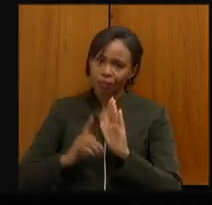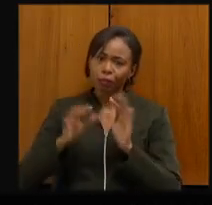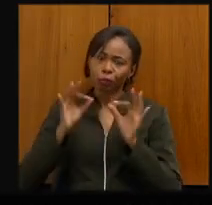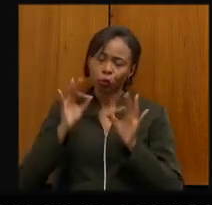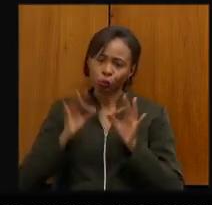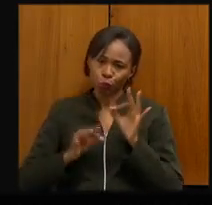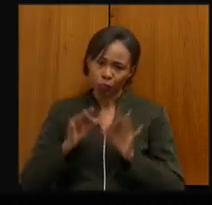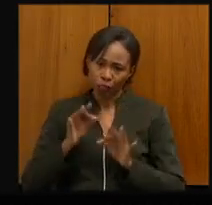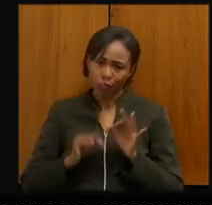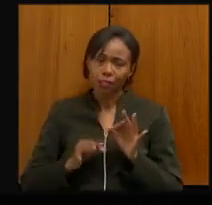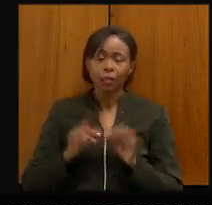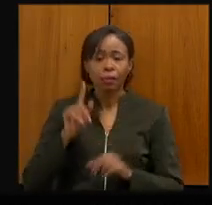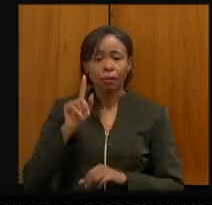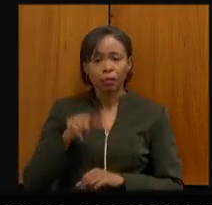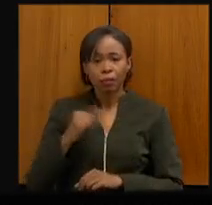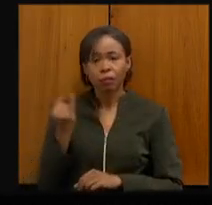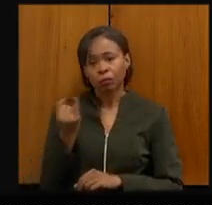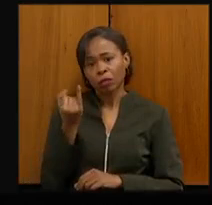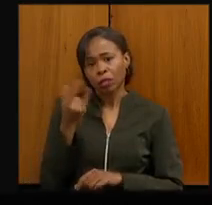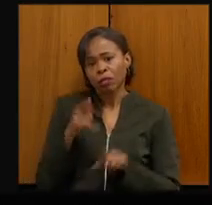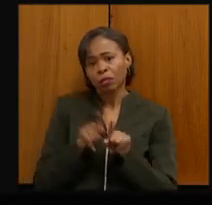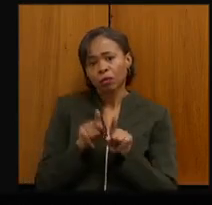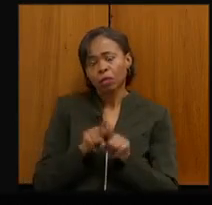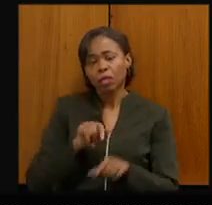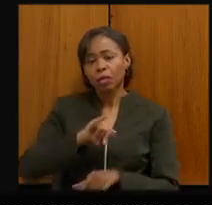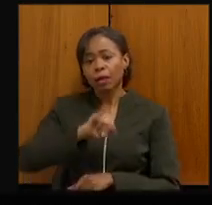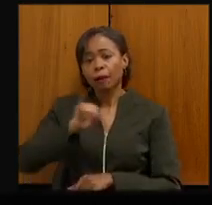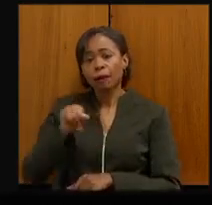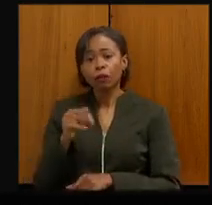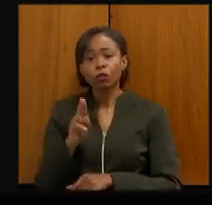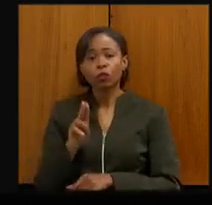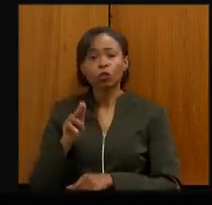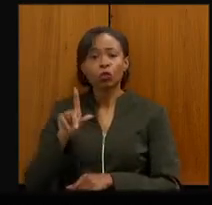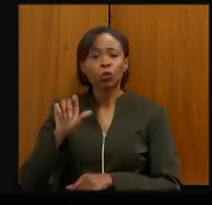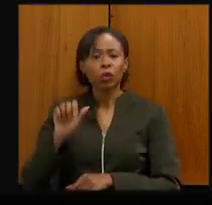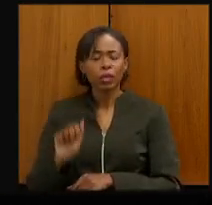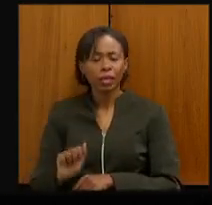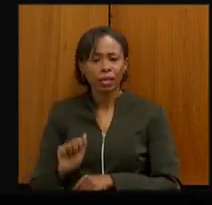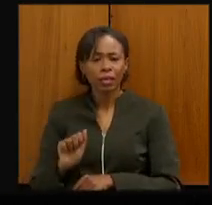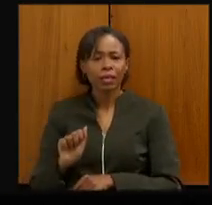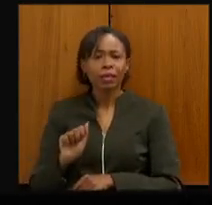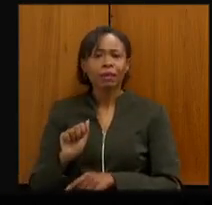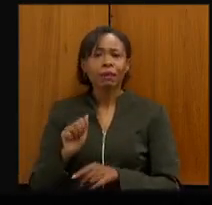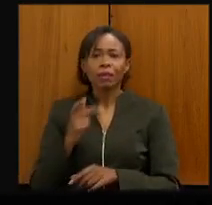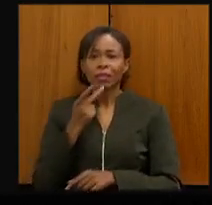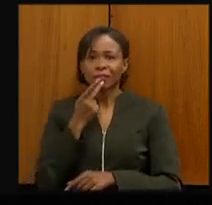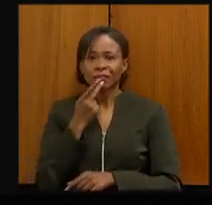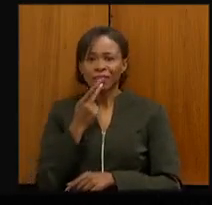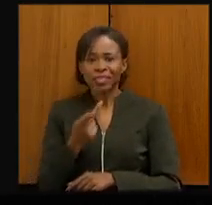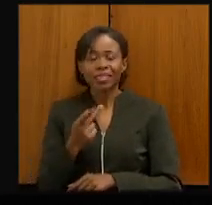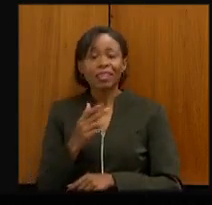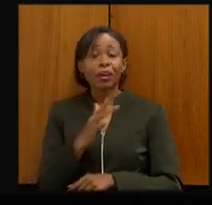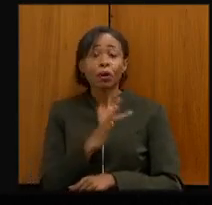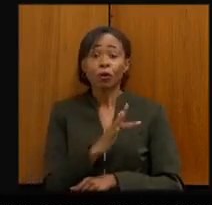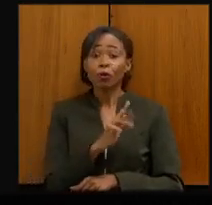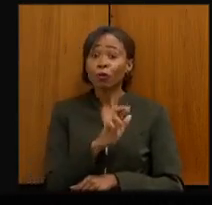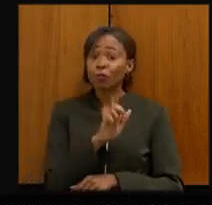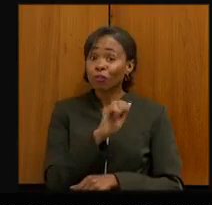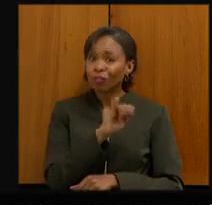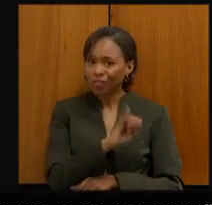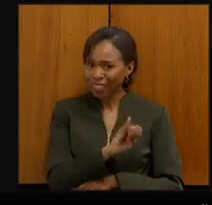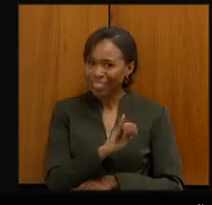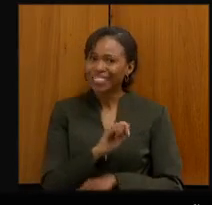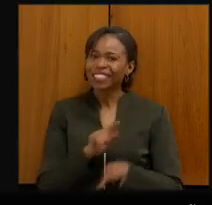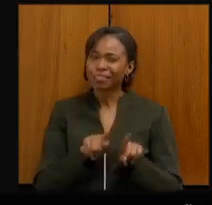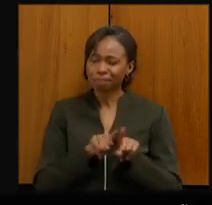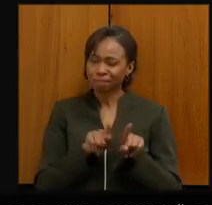achei muito muito importante também a falha da Julia Veloso da Lenice tem o frei gilvander sempre